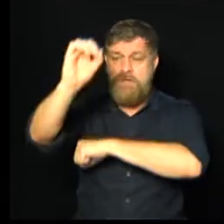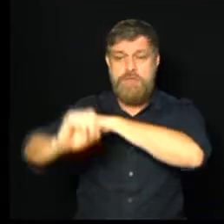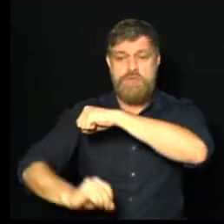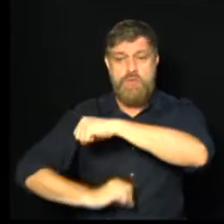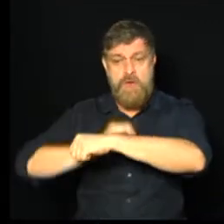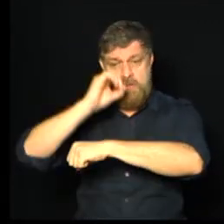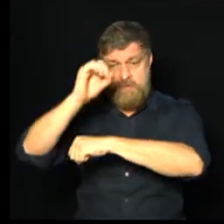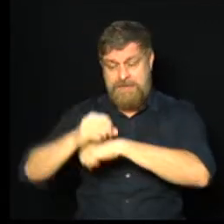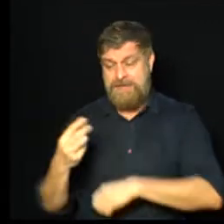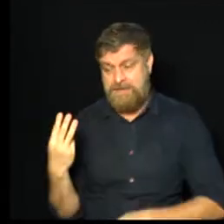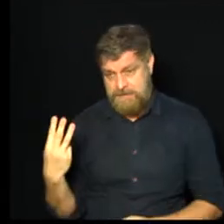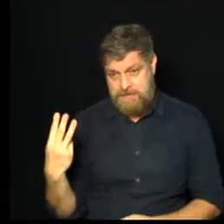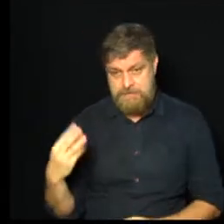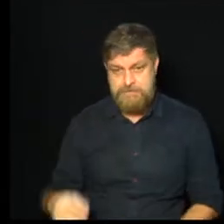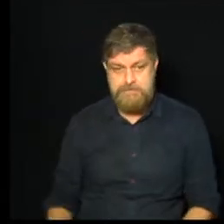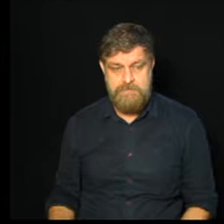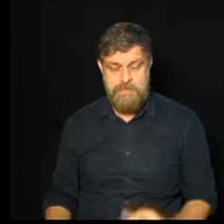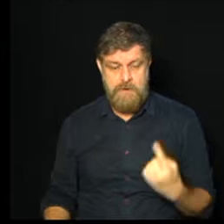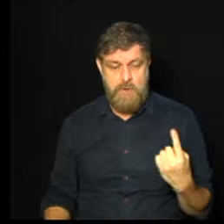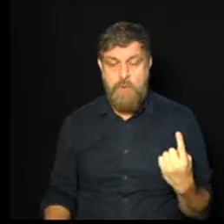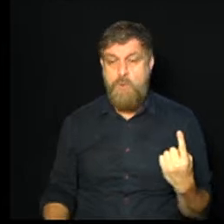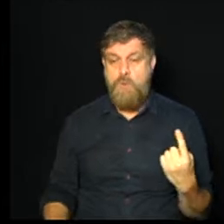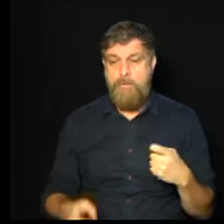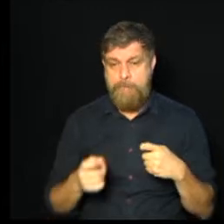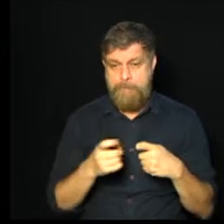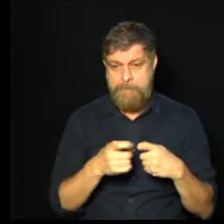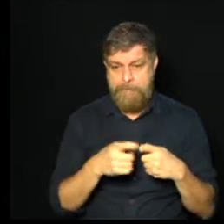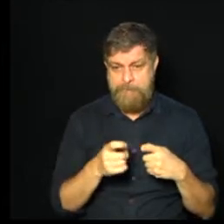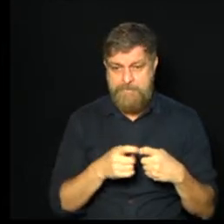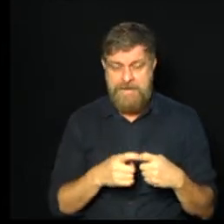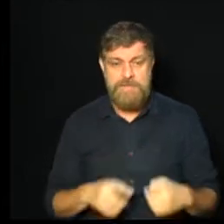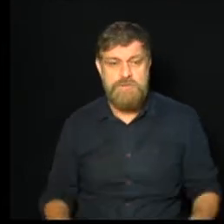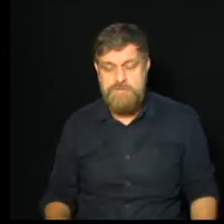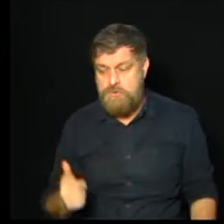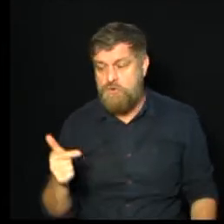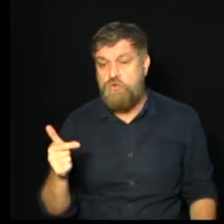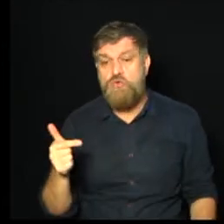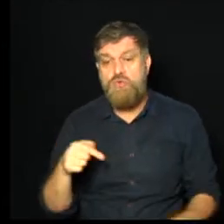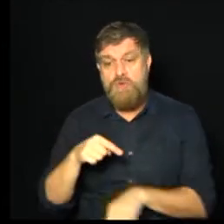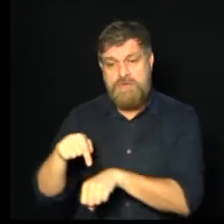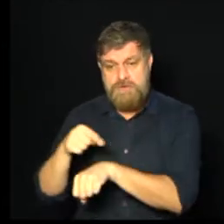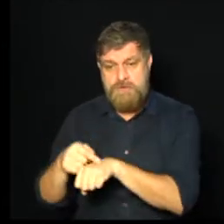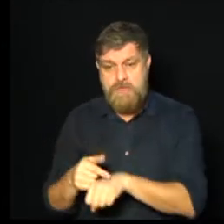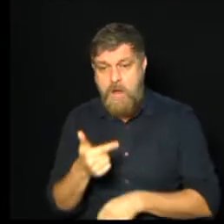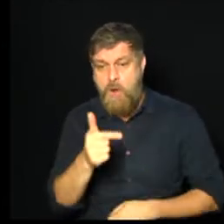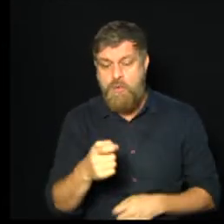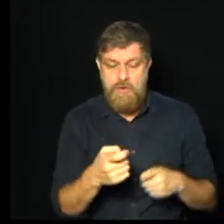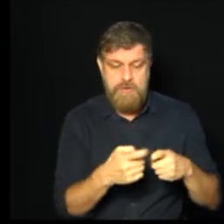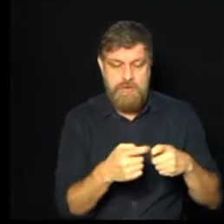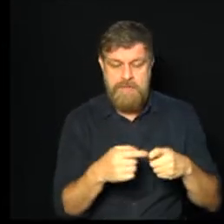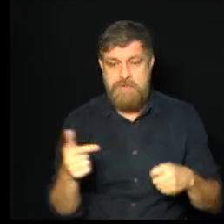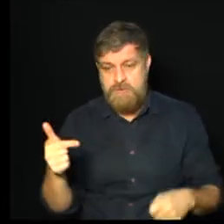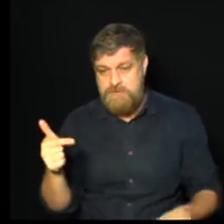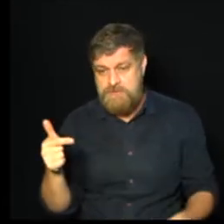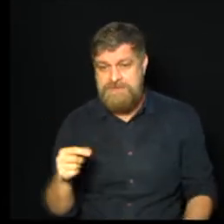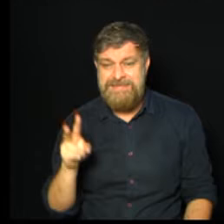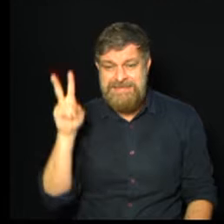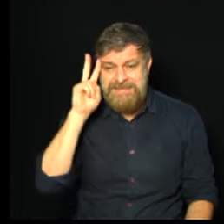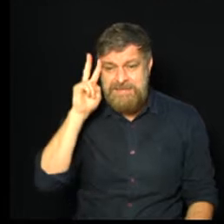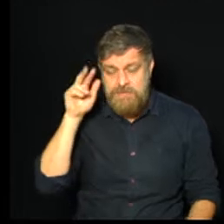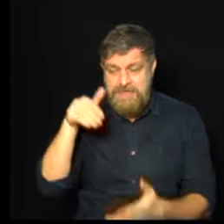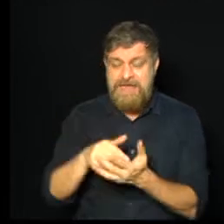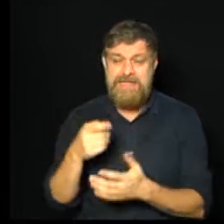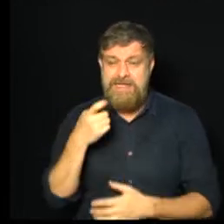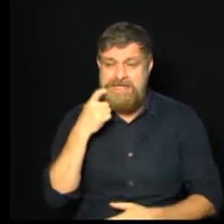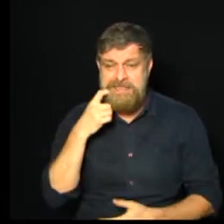1 médico de segunda a domingo diurno, 12 horas. E outro clínico geral, 12 horas, de segunda a sexta, diurno,